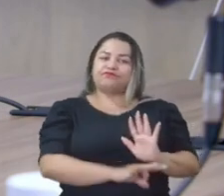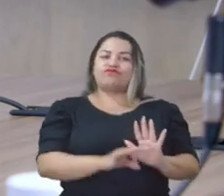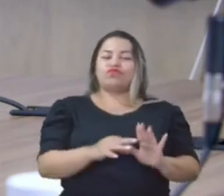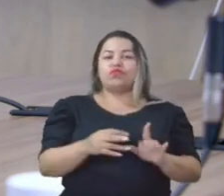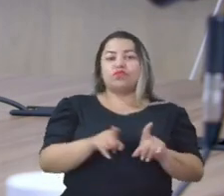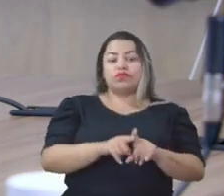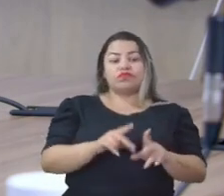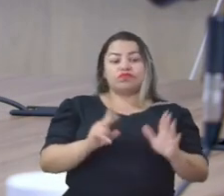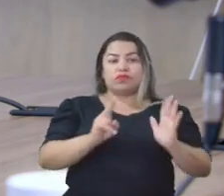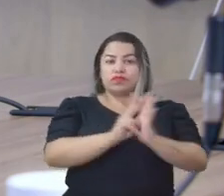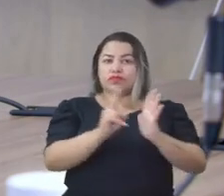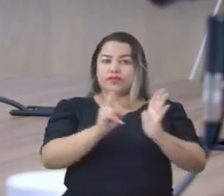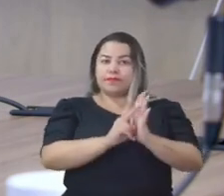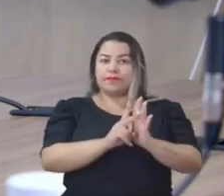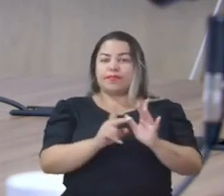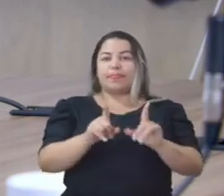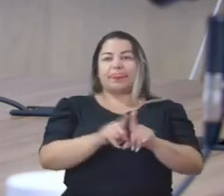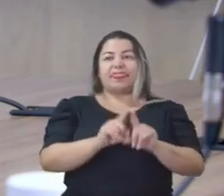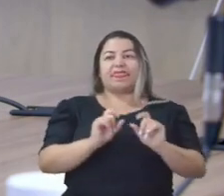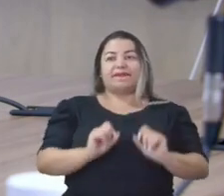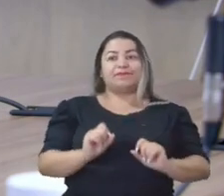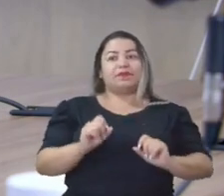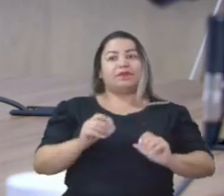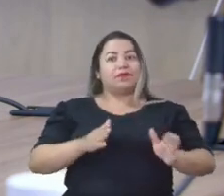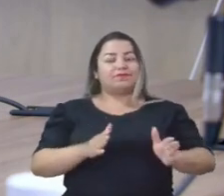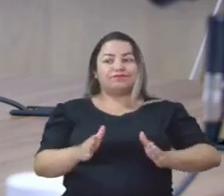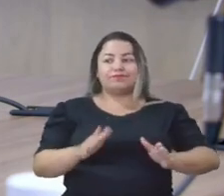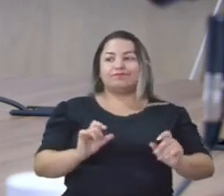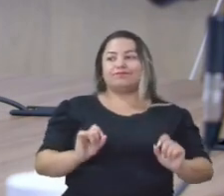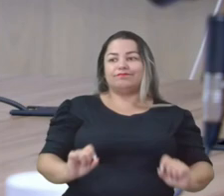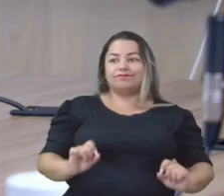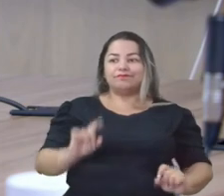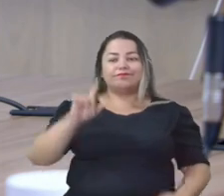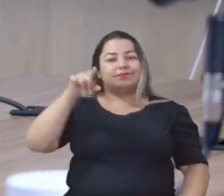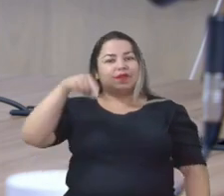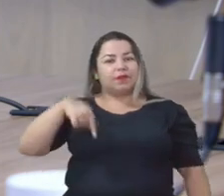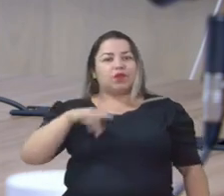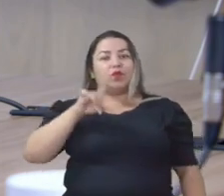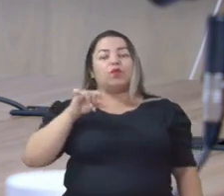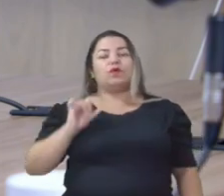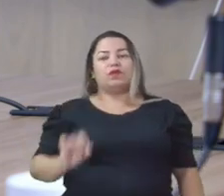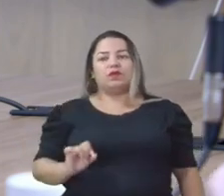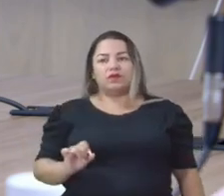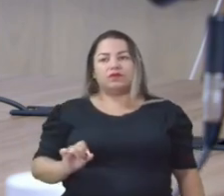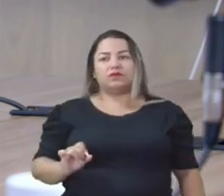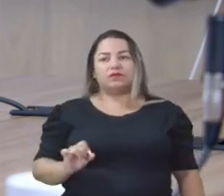dos povos indígenas como os povos de transição, que logo seriam